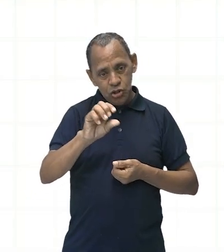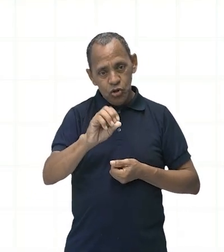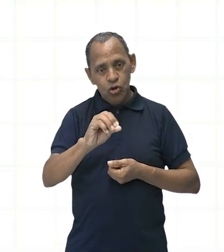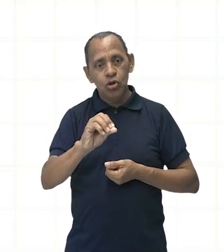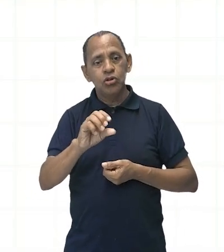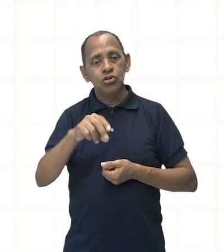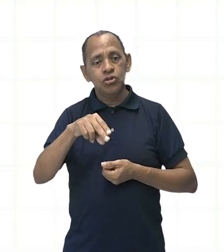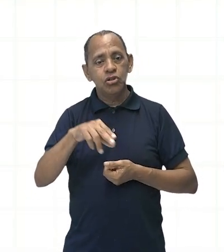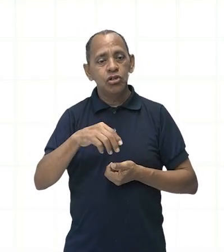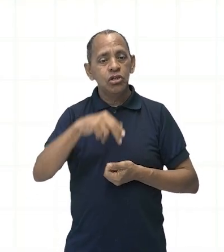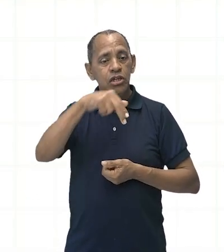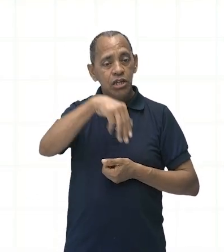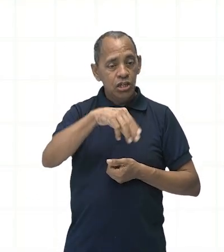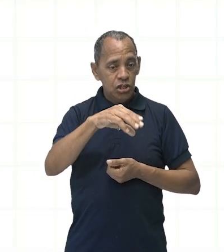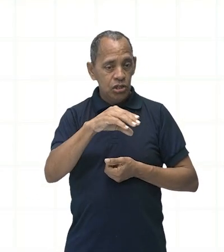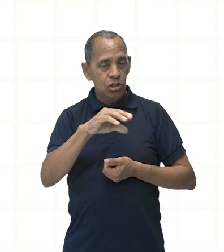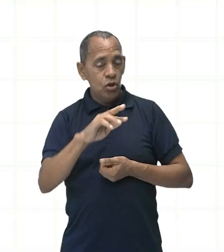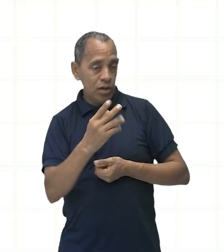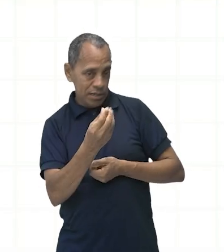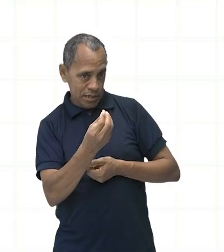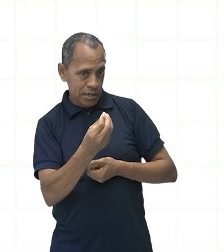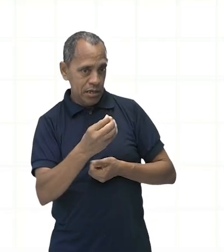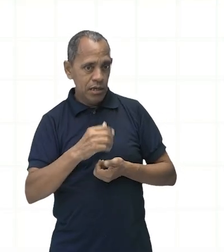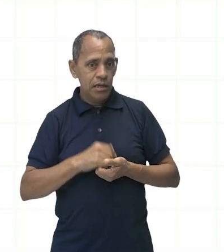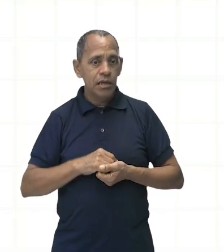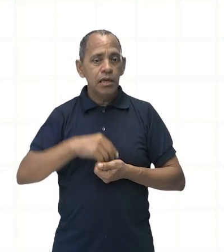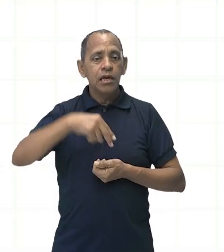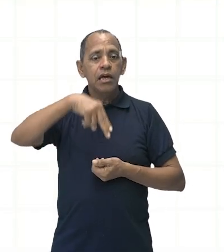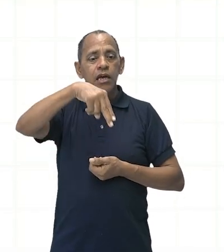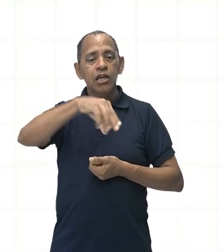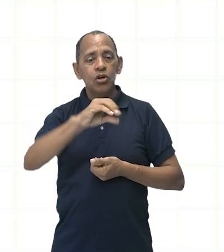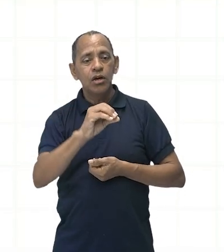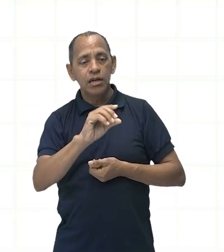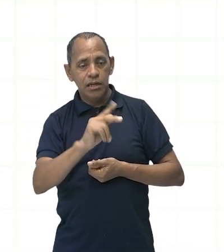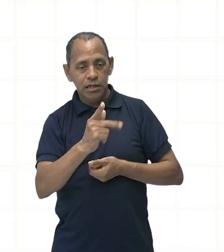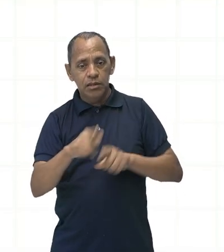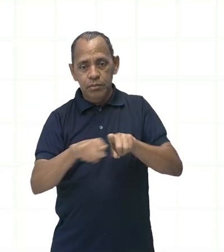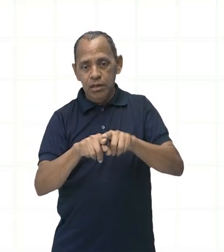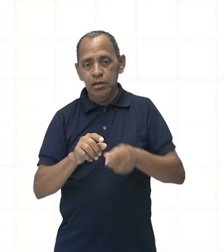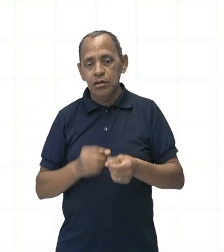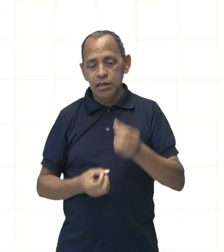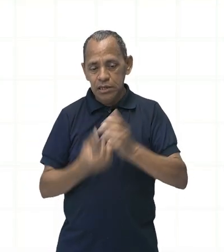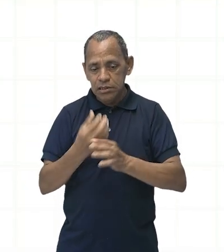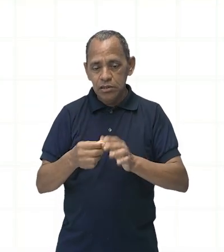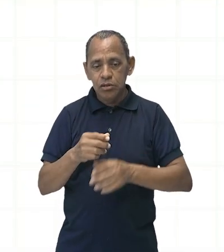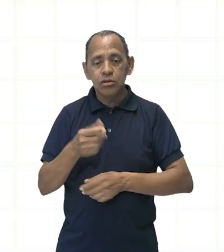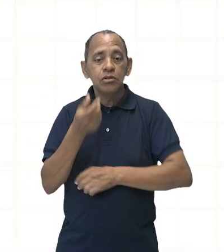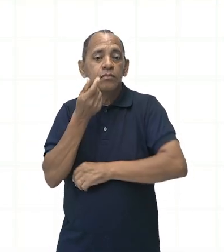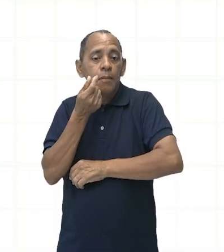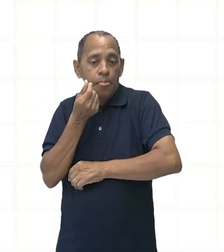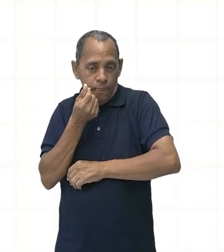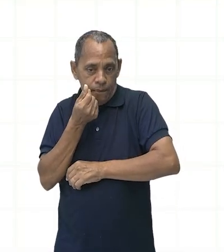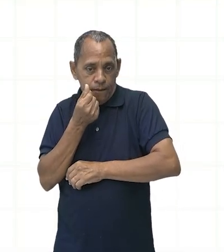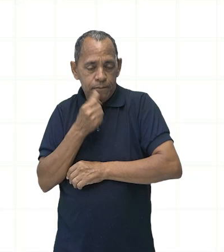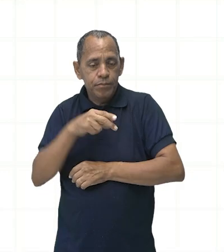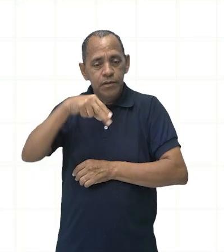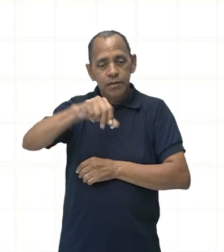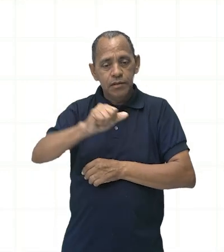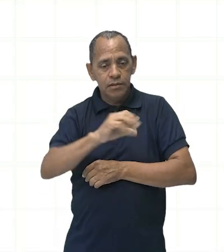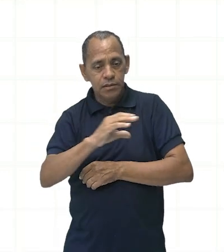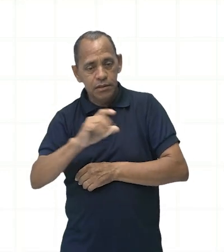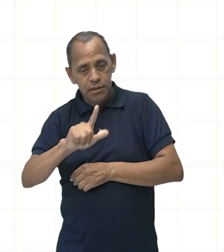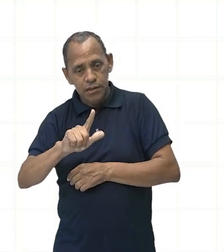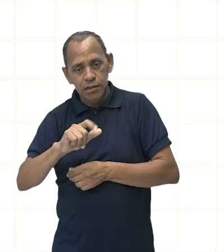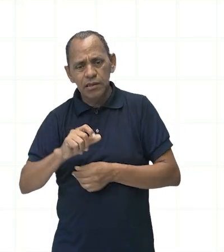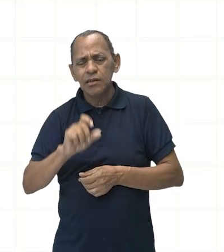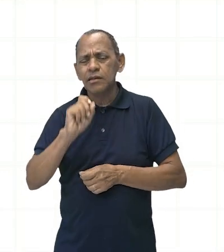aqui. A reação deles vai resultar, então, na formação de um sal, que é o NaCl. Que sal